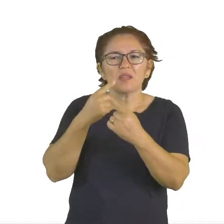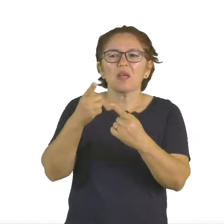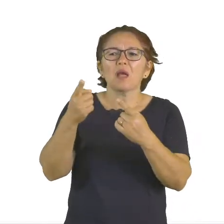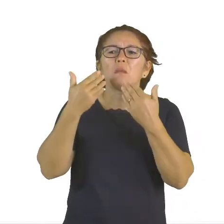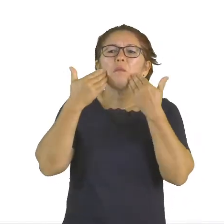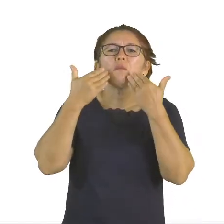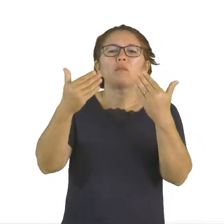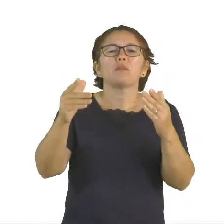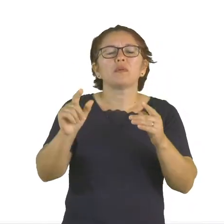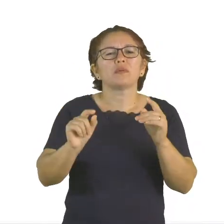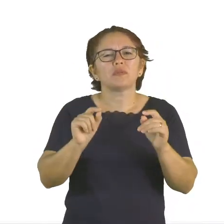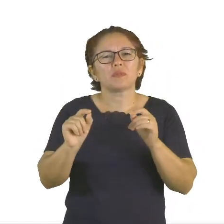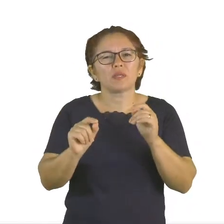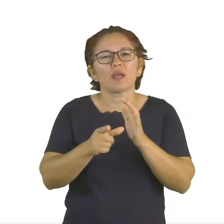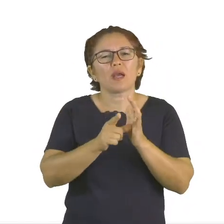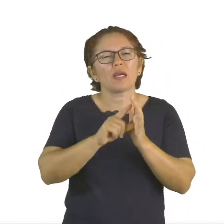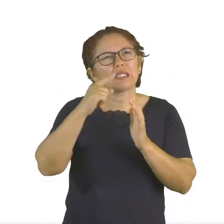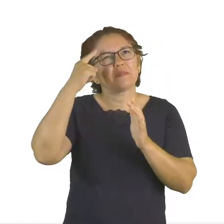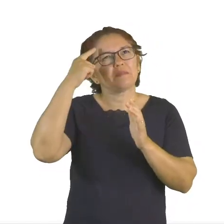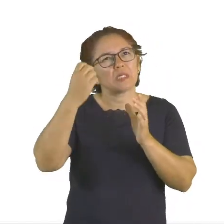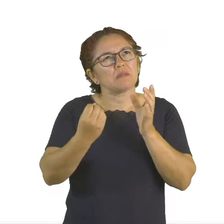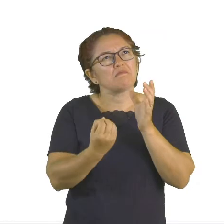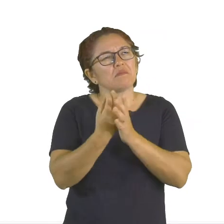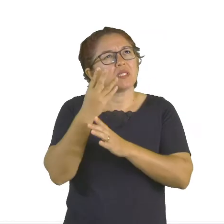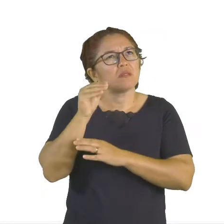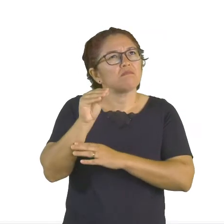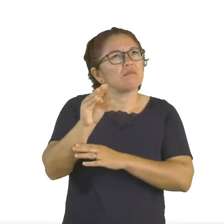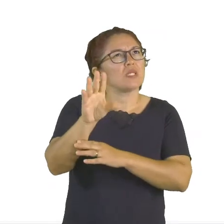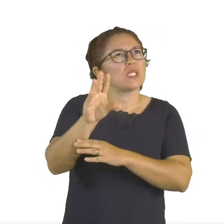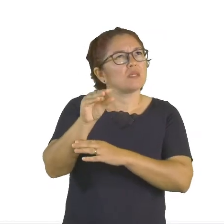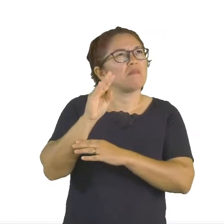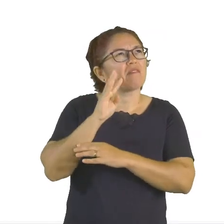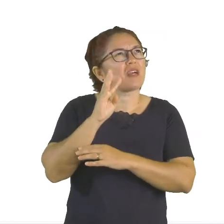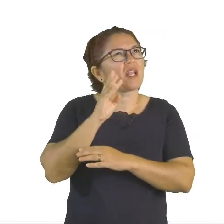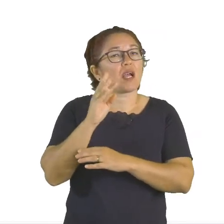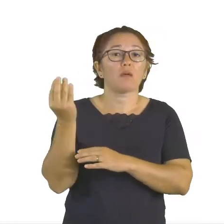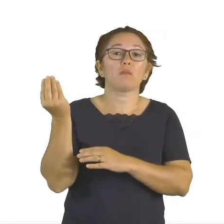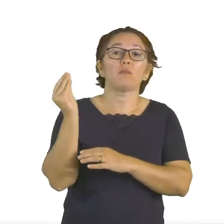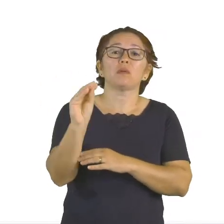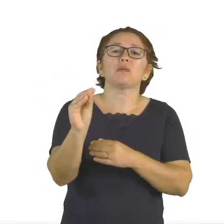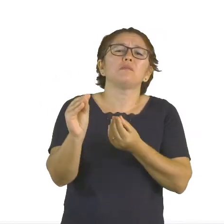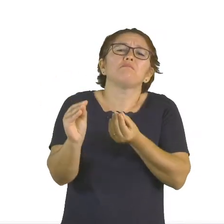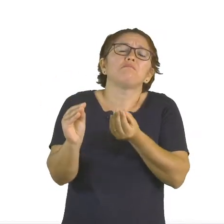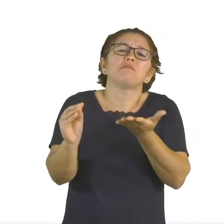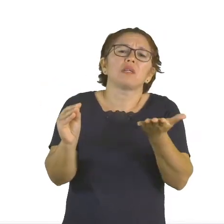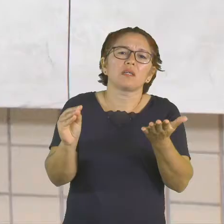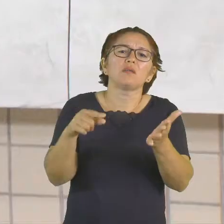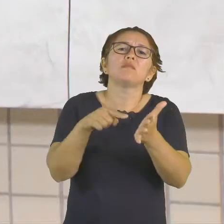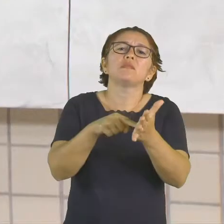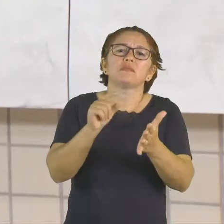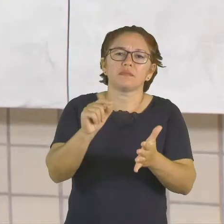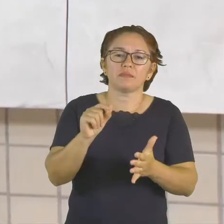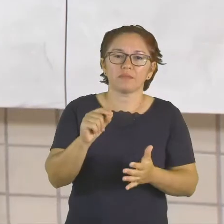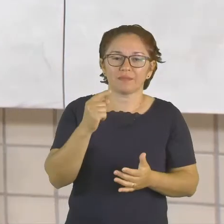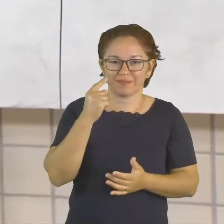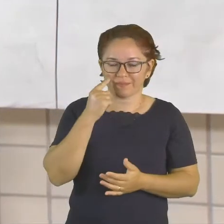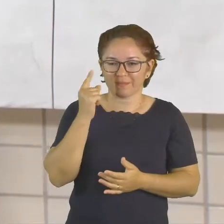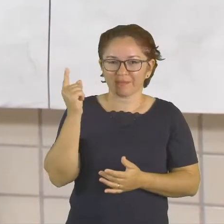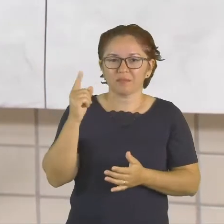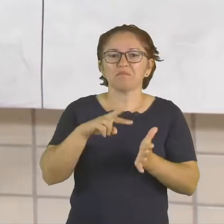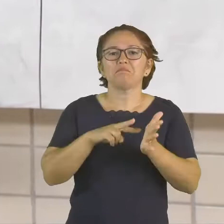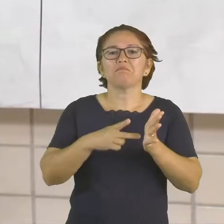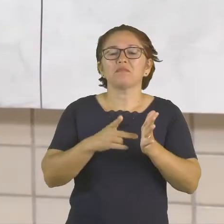essa criação, com esse poema? O que o autor quis transmitir? Qual ideia? Vamos interpretar? Ele quis mostrar